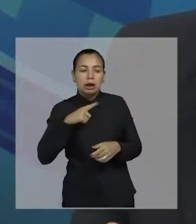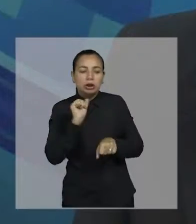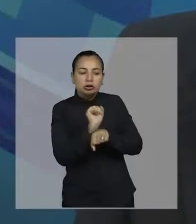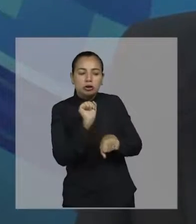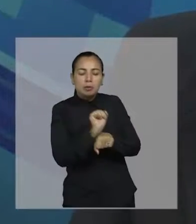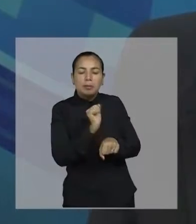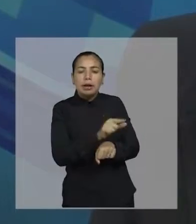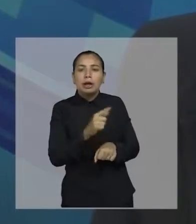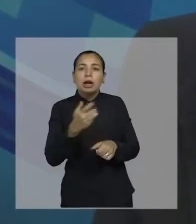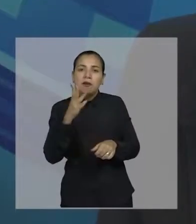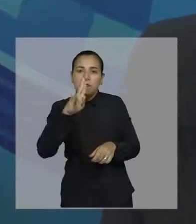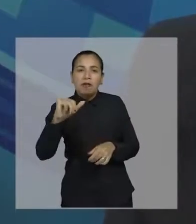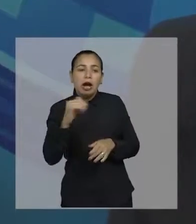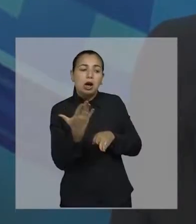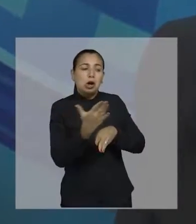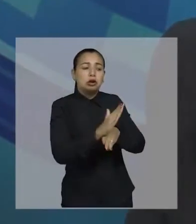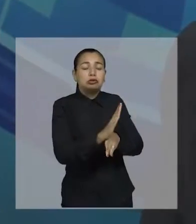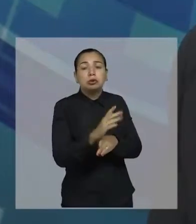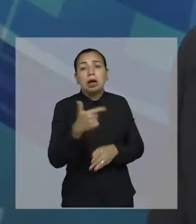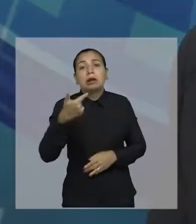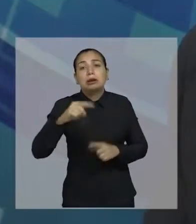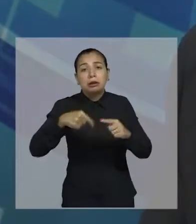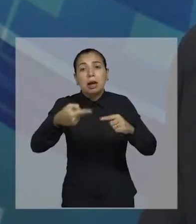Ou até se ele estaria